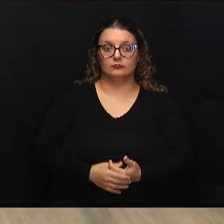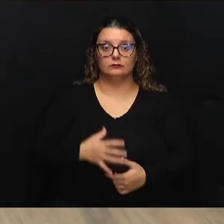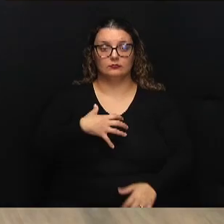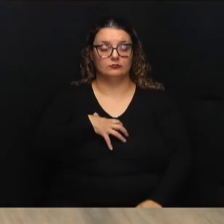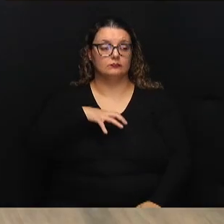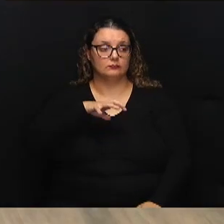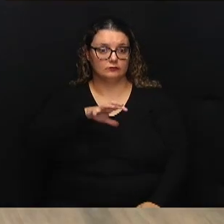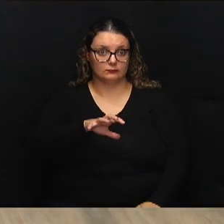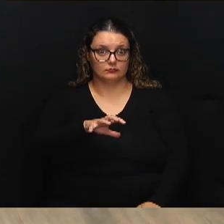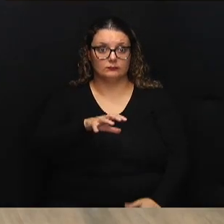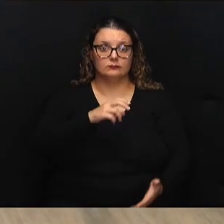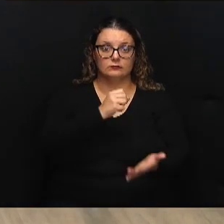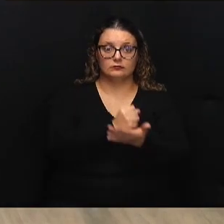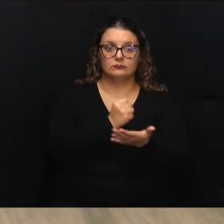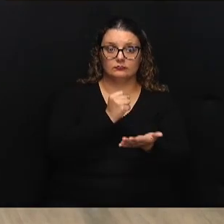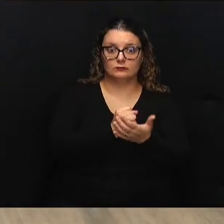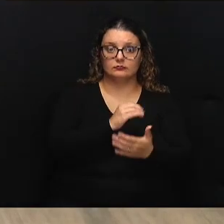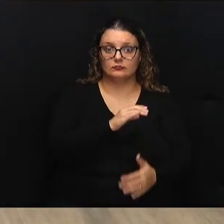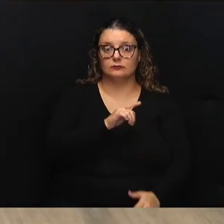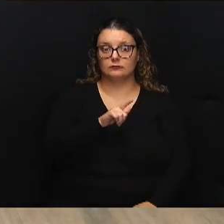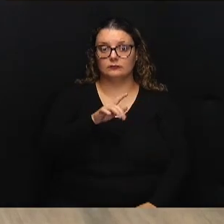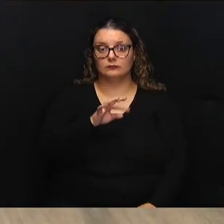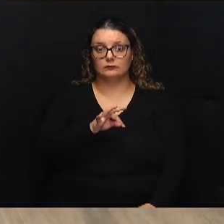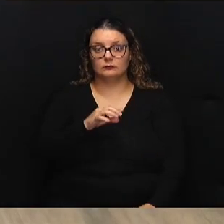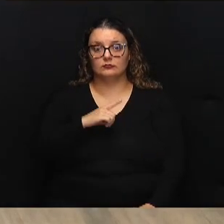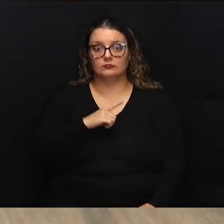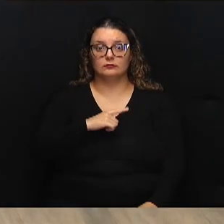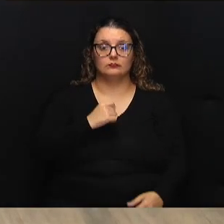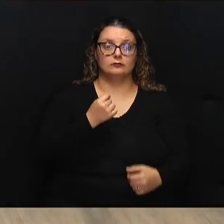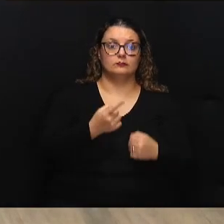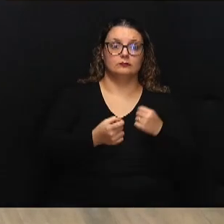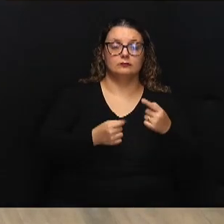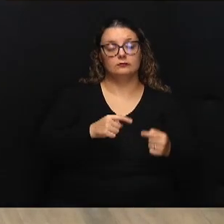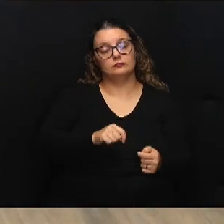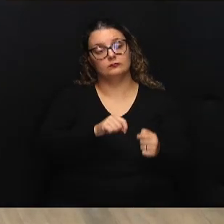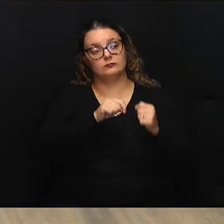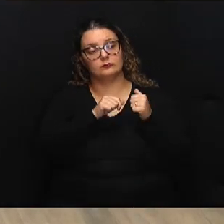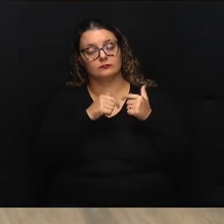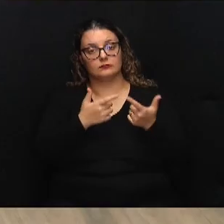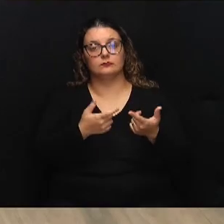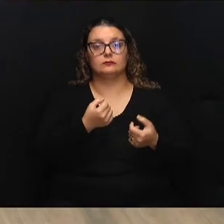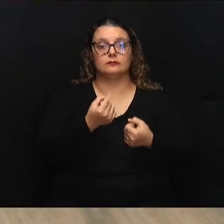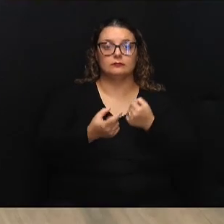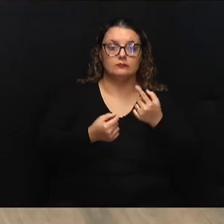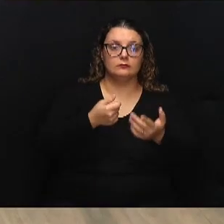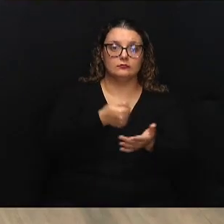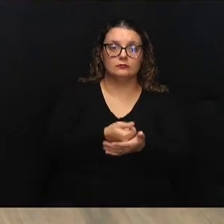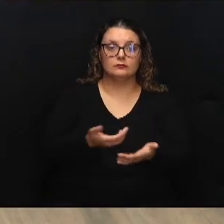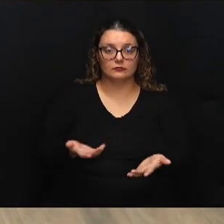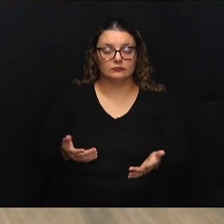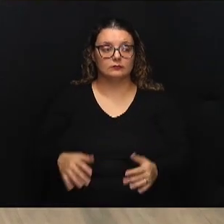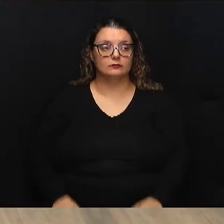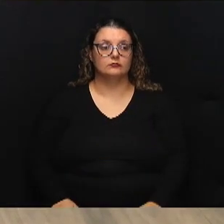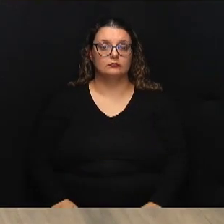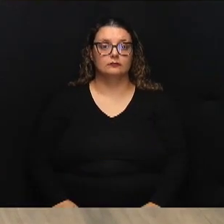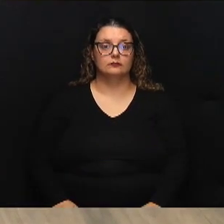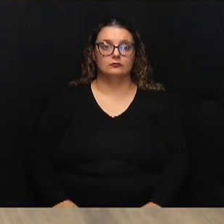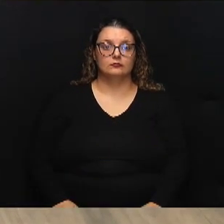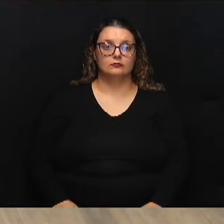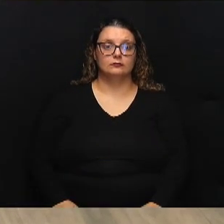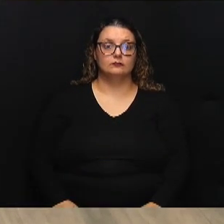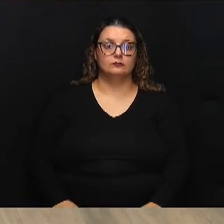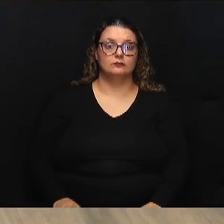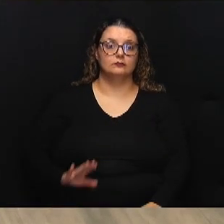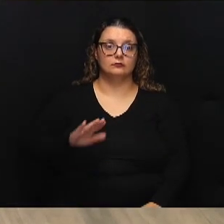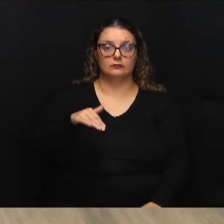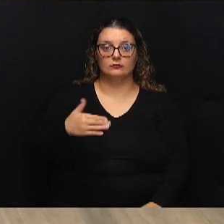né, nesse contrato CLT, eu tenho ali alguns benefícios, algumas garantias. E quando